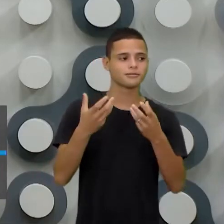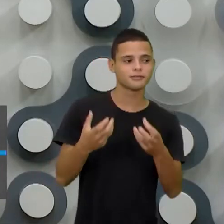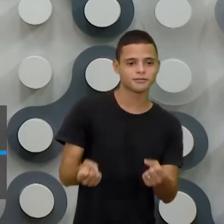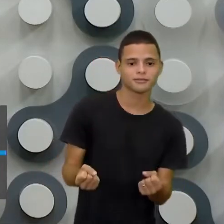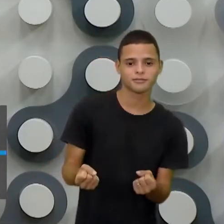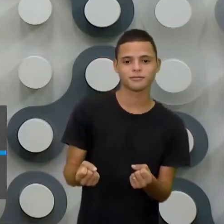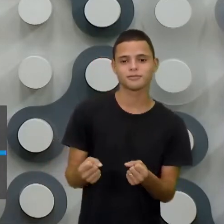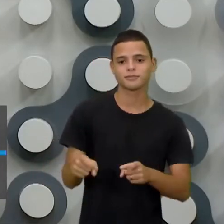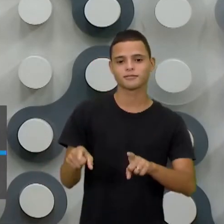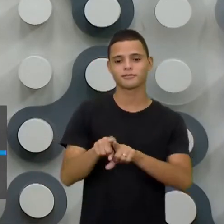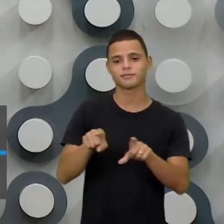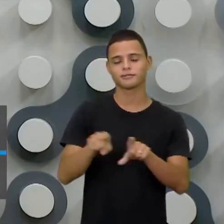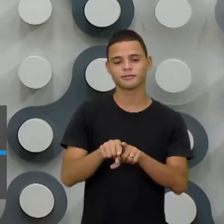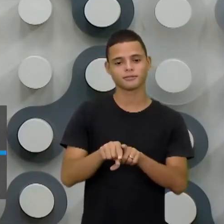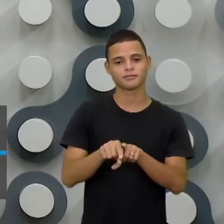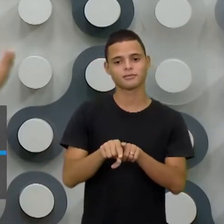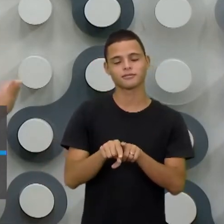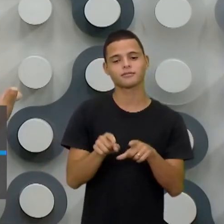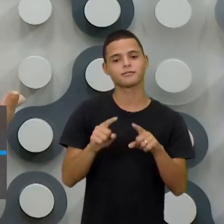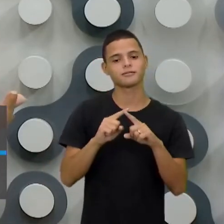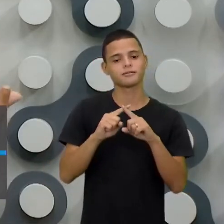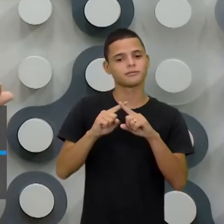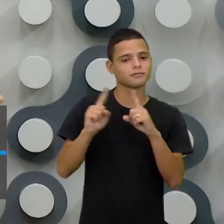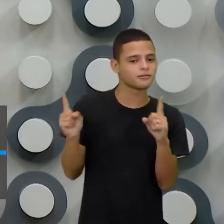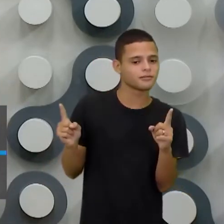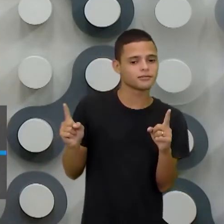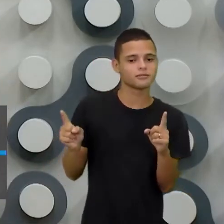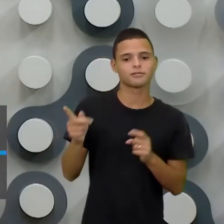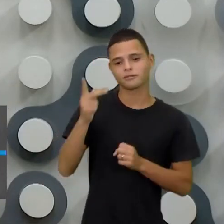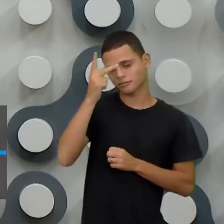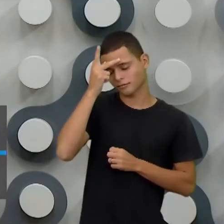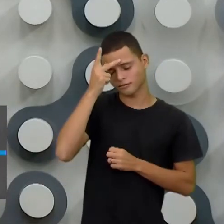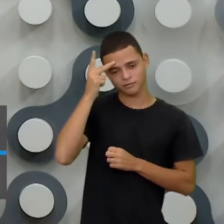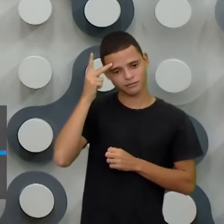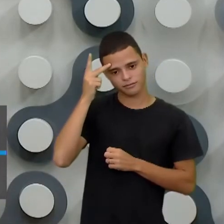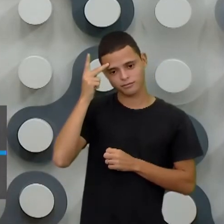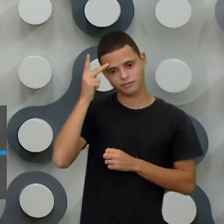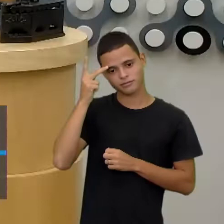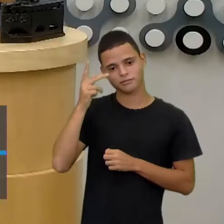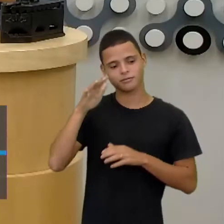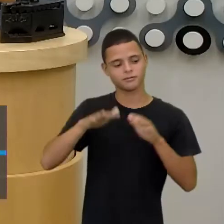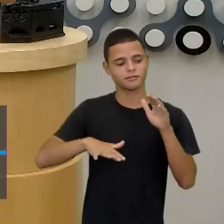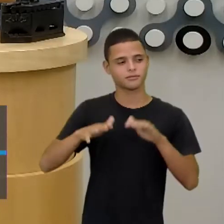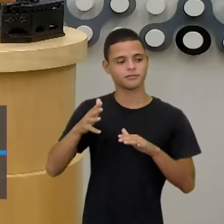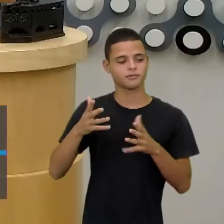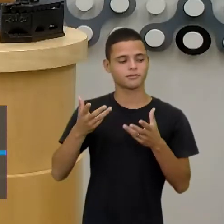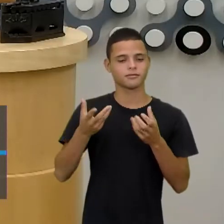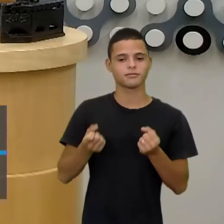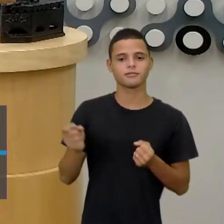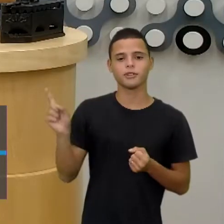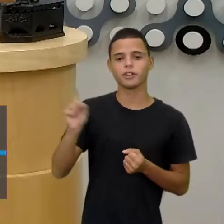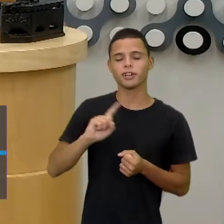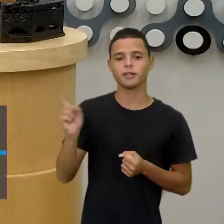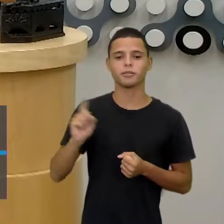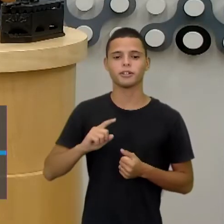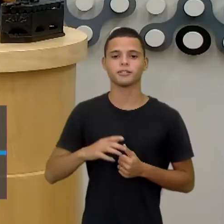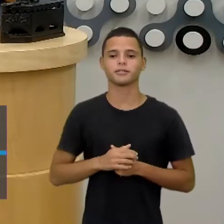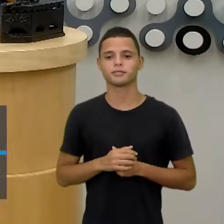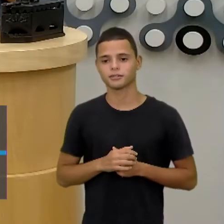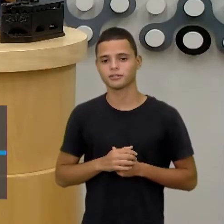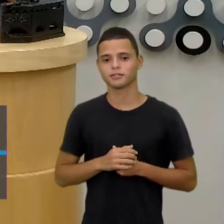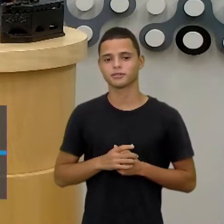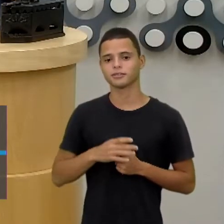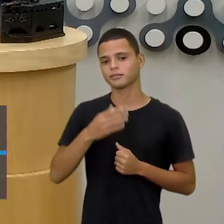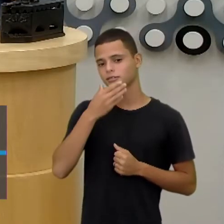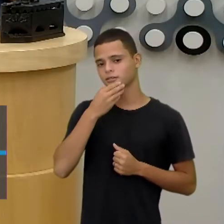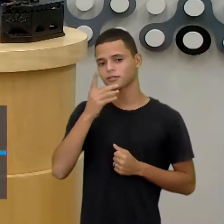posso falar. Mas quem está fora do grupo, muitas das vezes não é aceito, porque o sentido muda muito. O Daniel